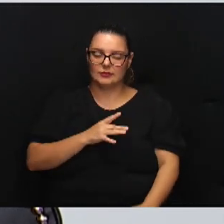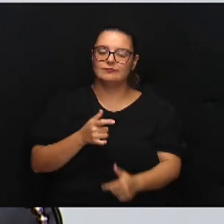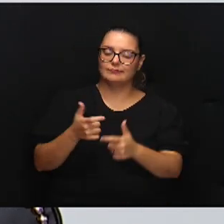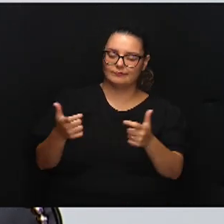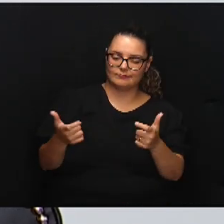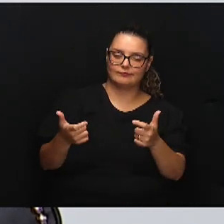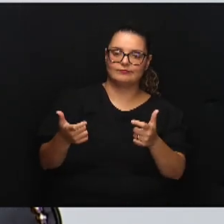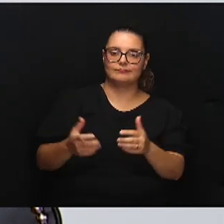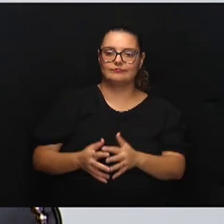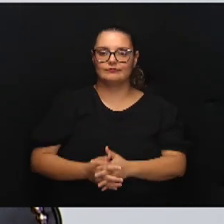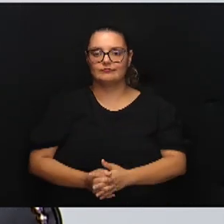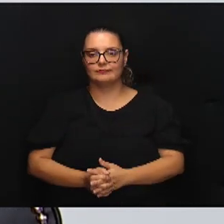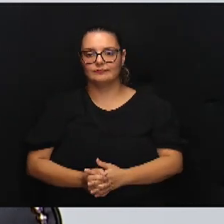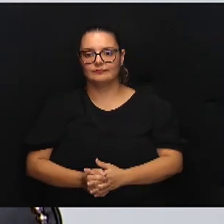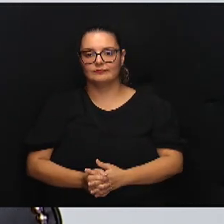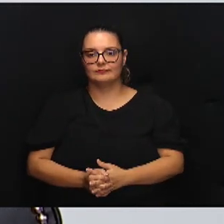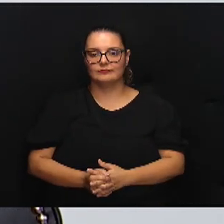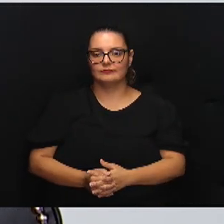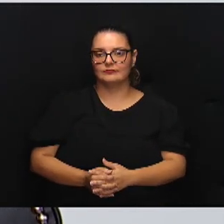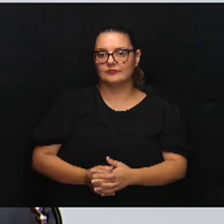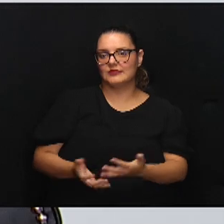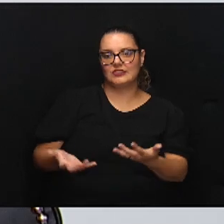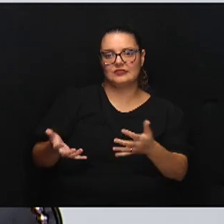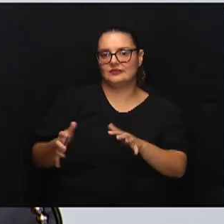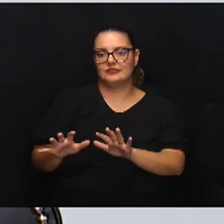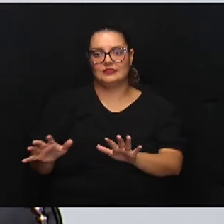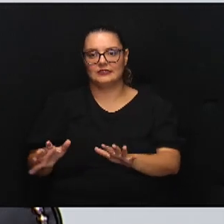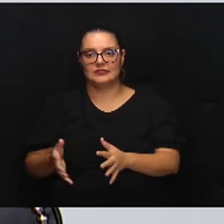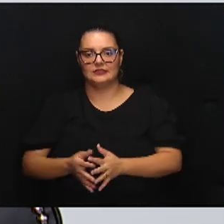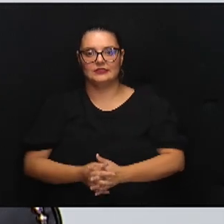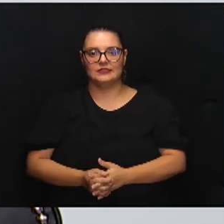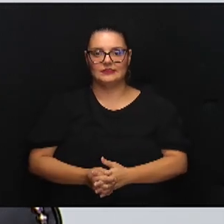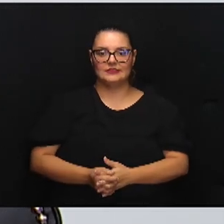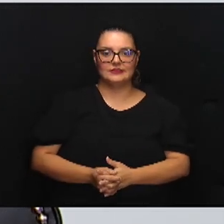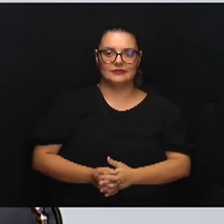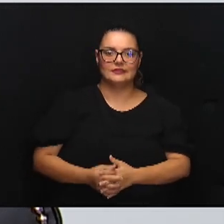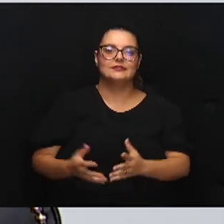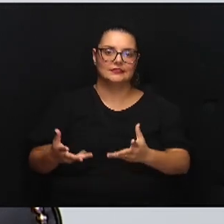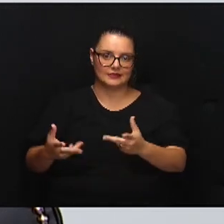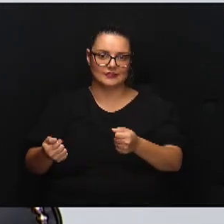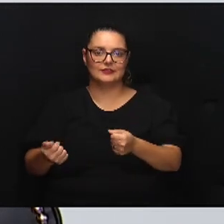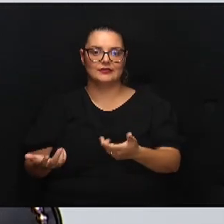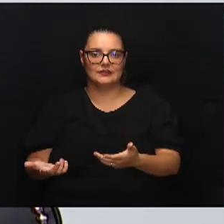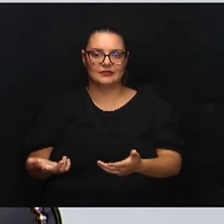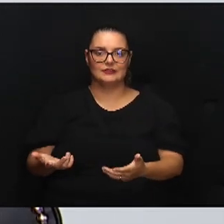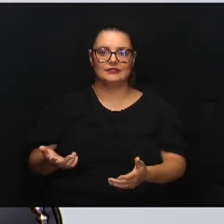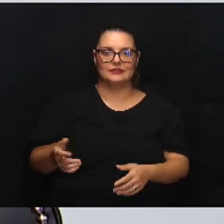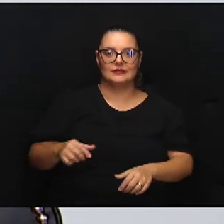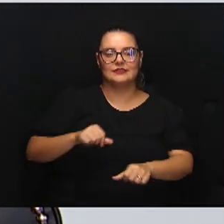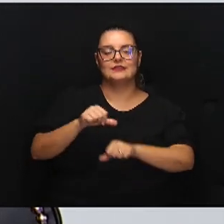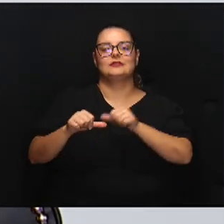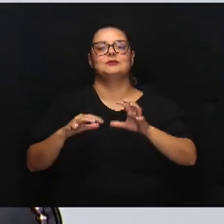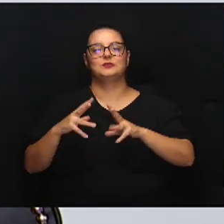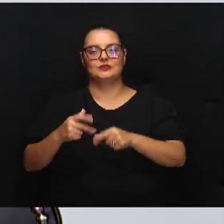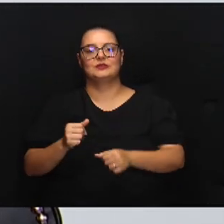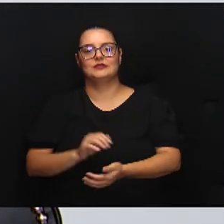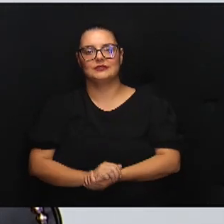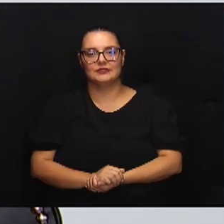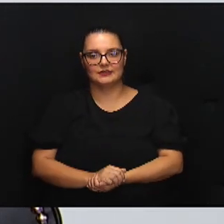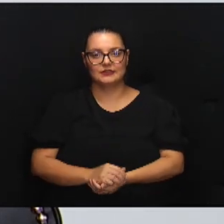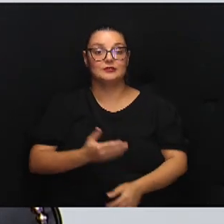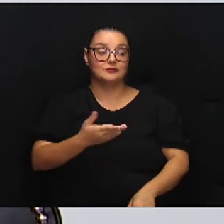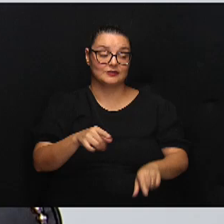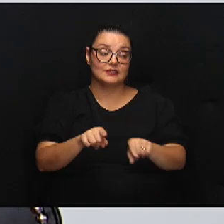grande delas não virem e tá sendo maravilhoso mesmo essa mudança total. Você,